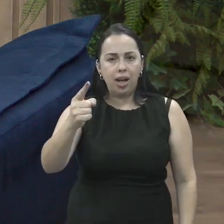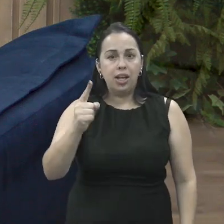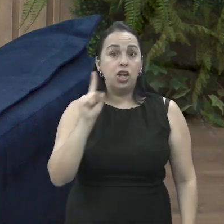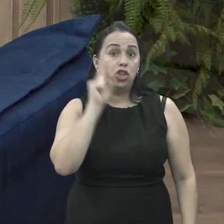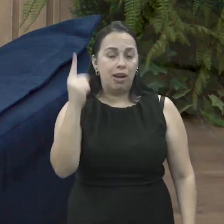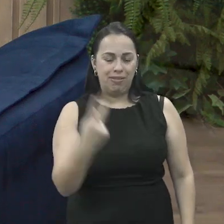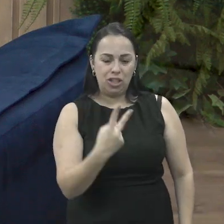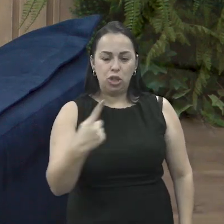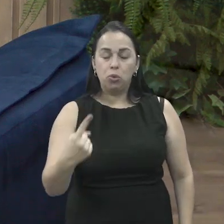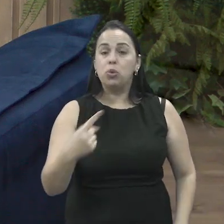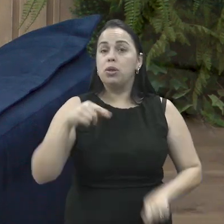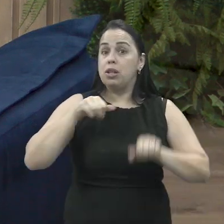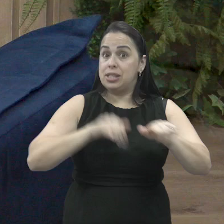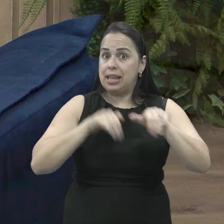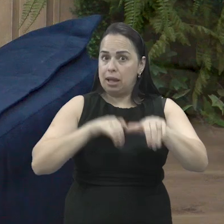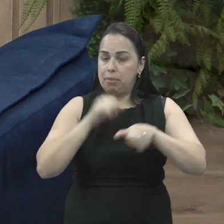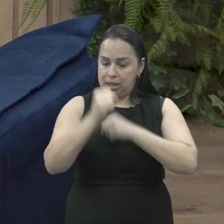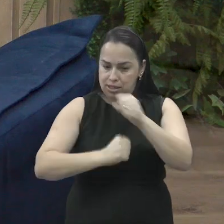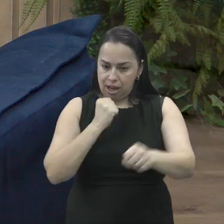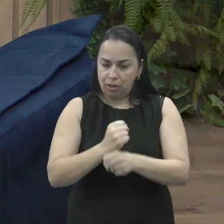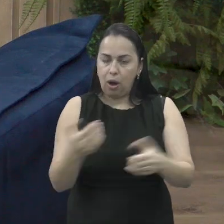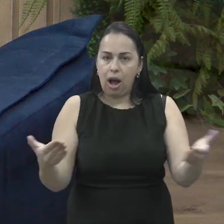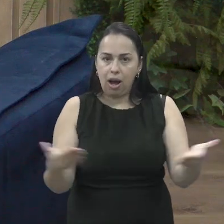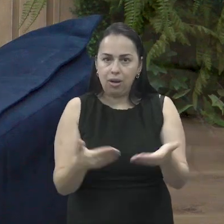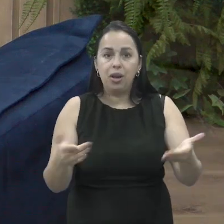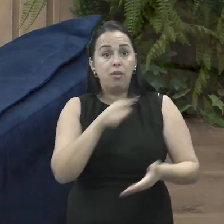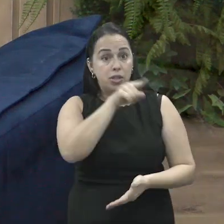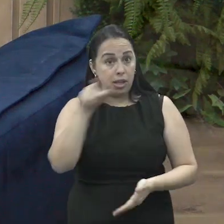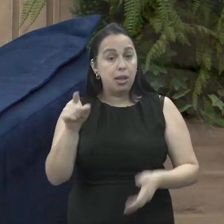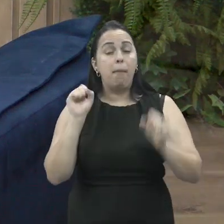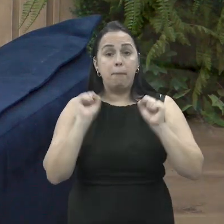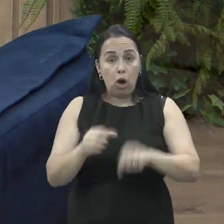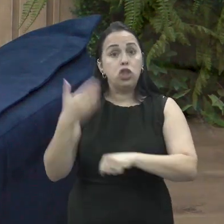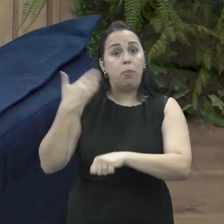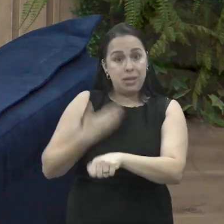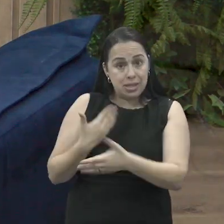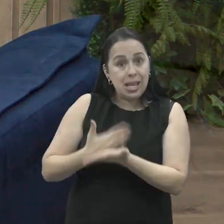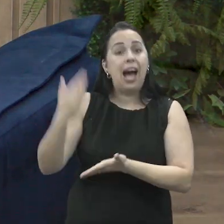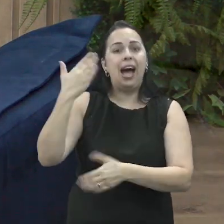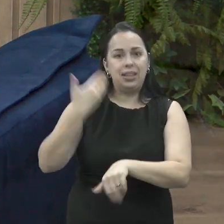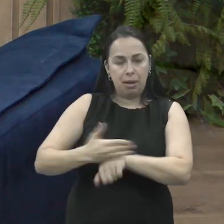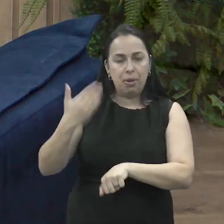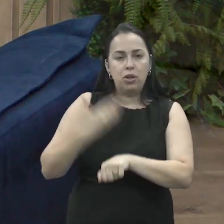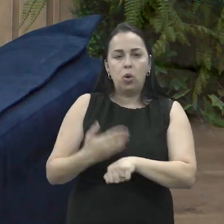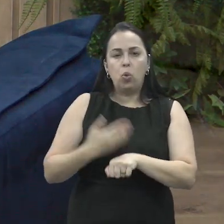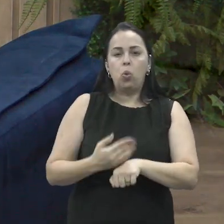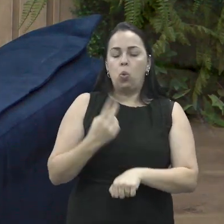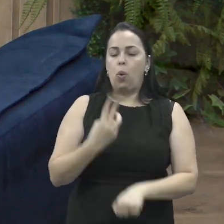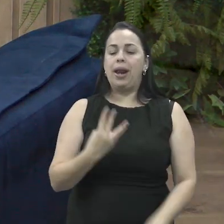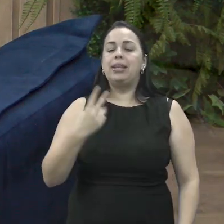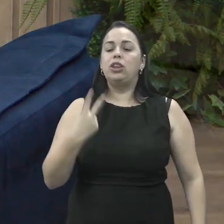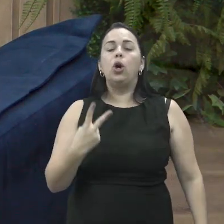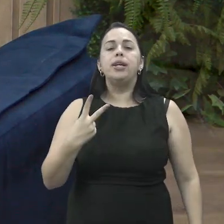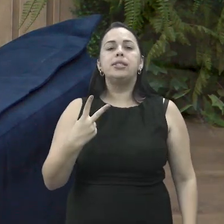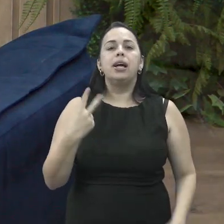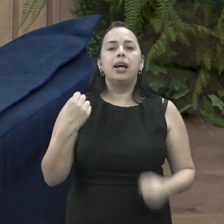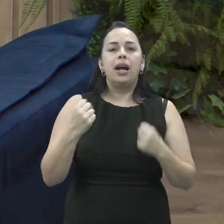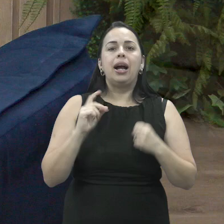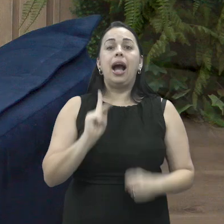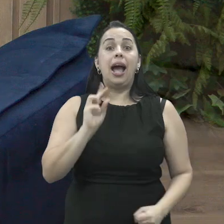dia 21 de setembro já desse ano, né, já deixa para todo o pessoal acompanhar, já ir treinando, 42